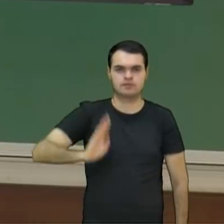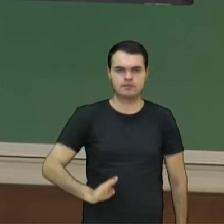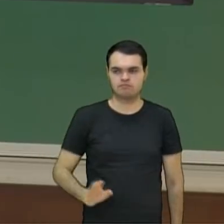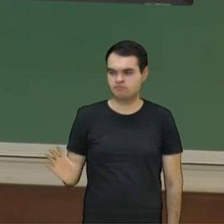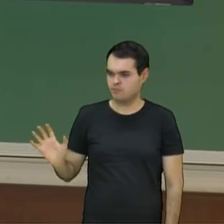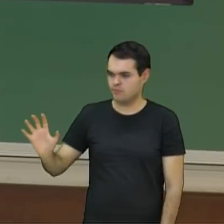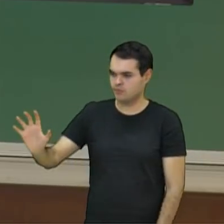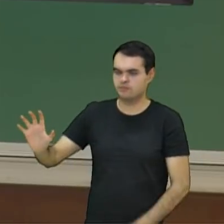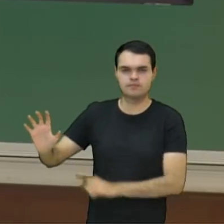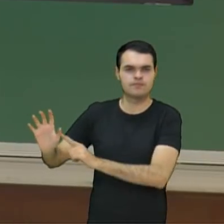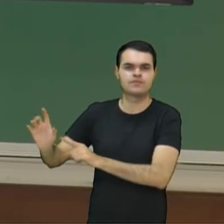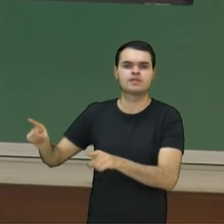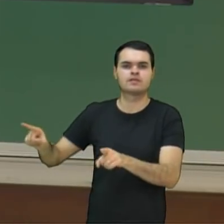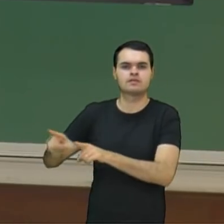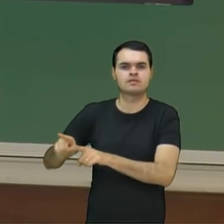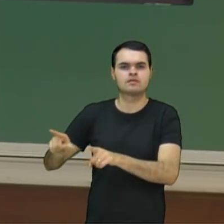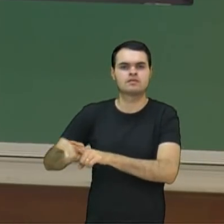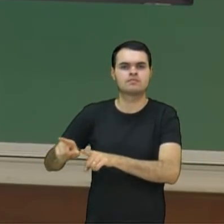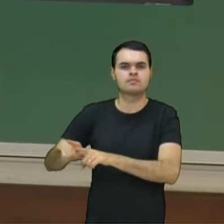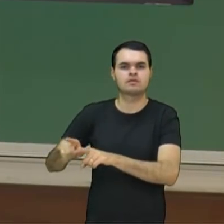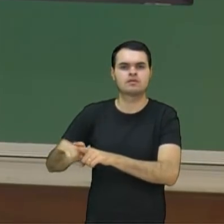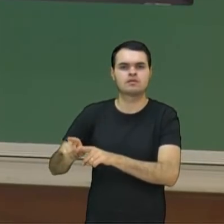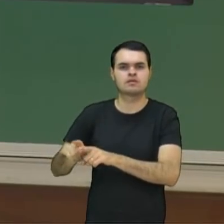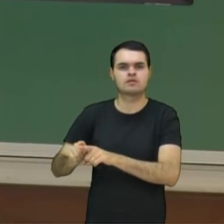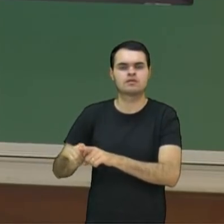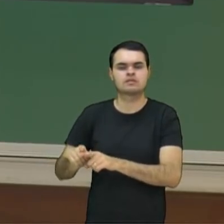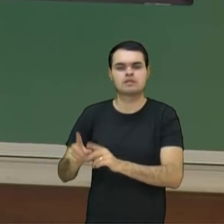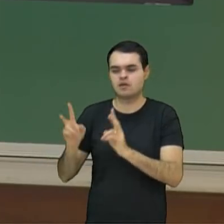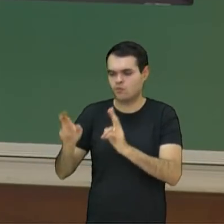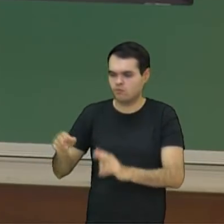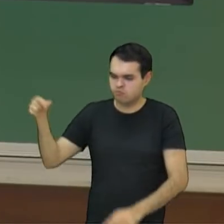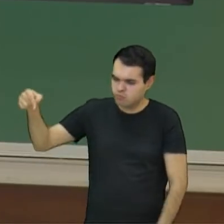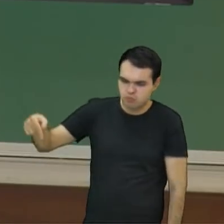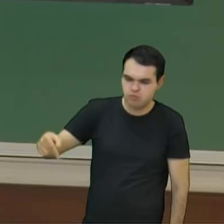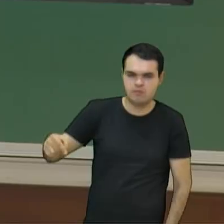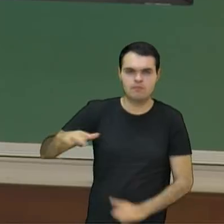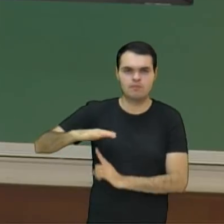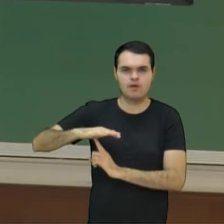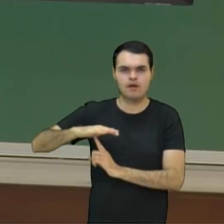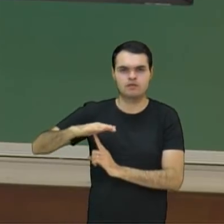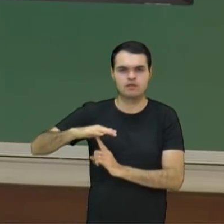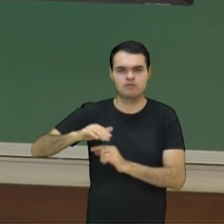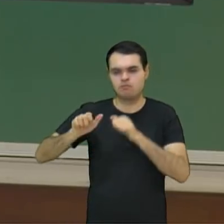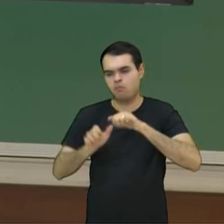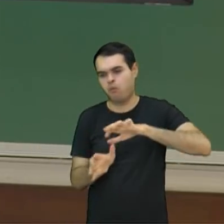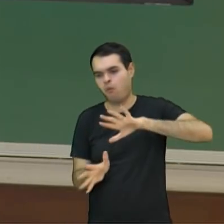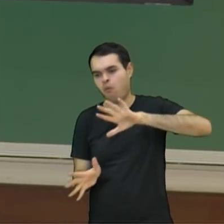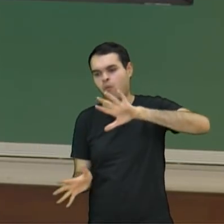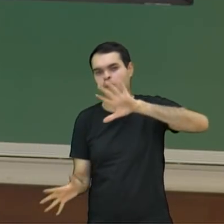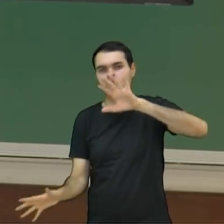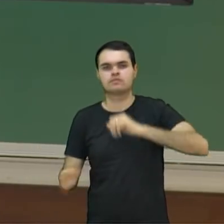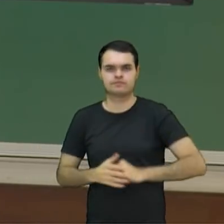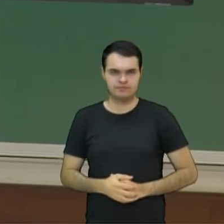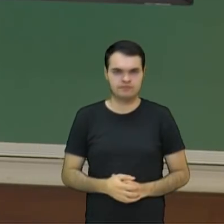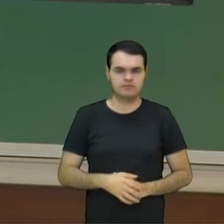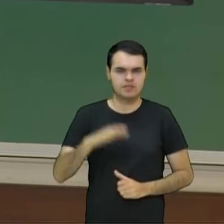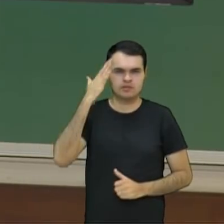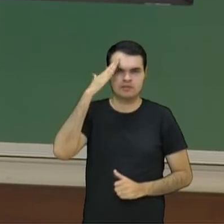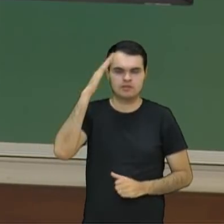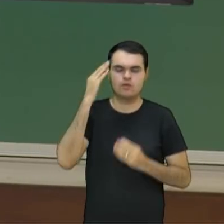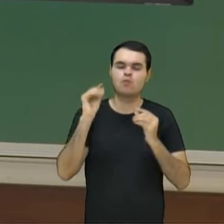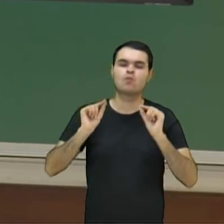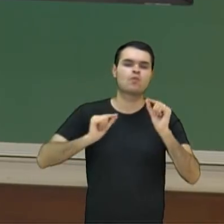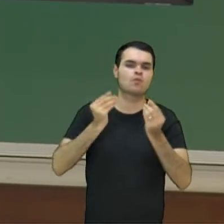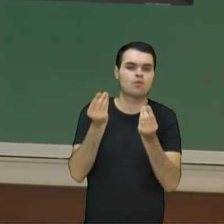até para estados vizinhos, como é o caso do Paraná. Então, para a ideia do mapa ali, para a gente entender como que